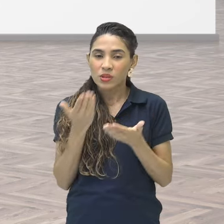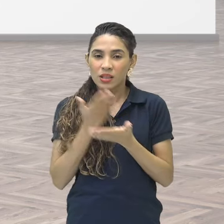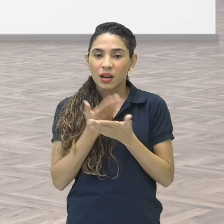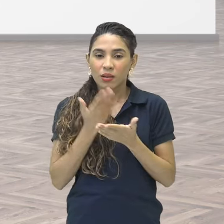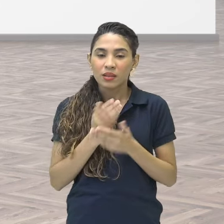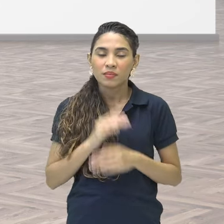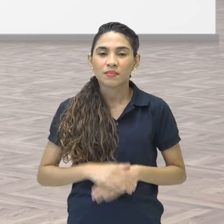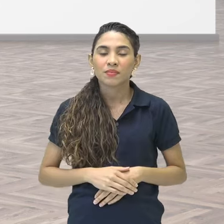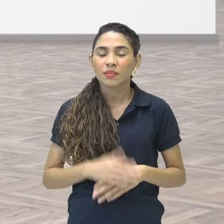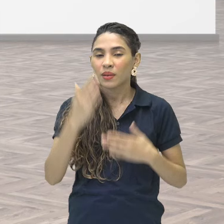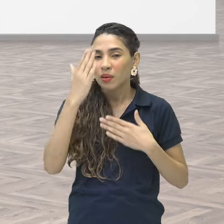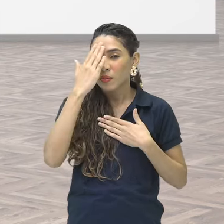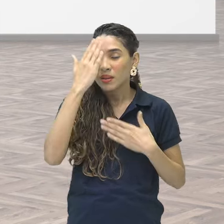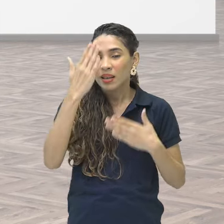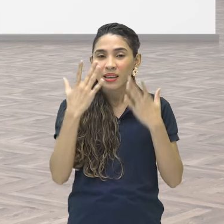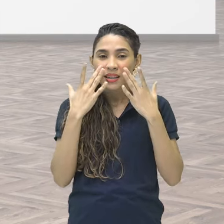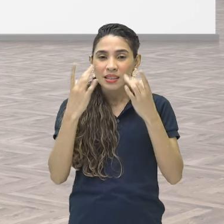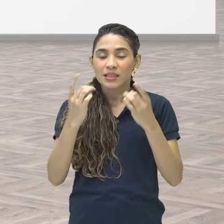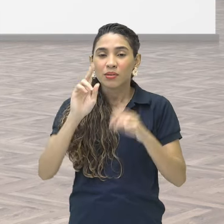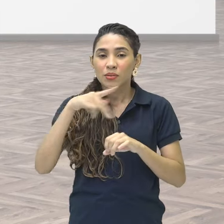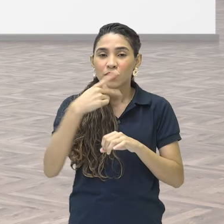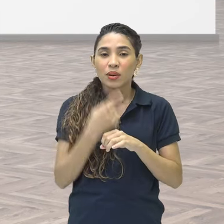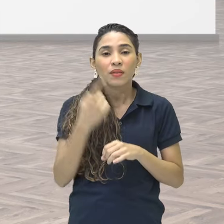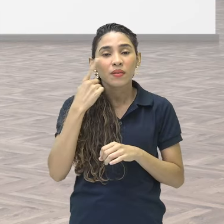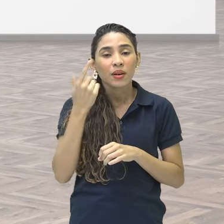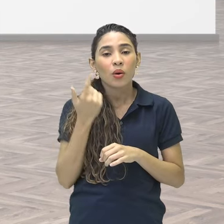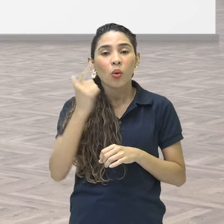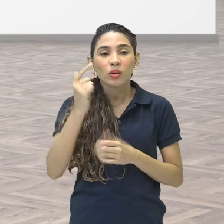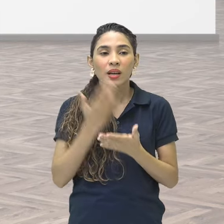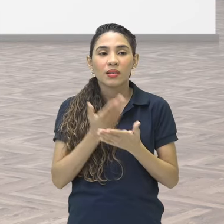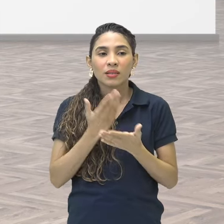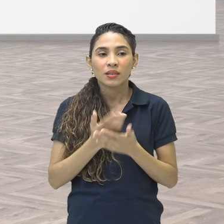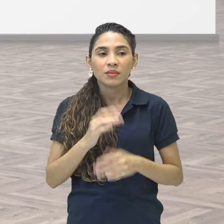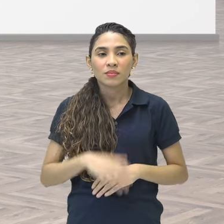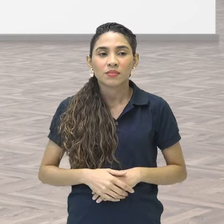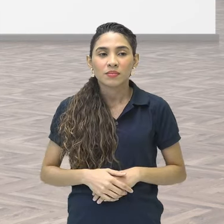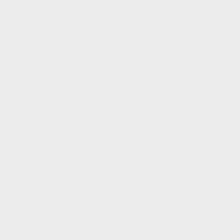aula. Muito obrigada pela atenção e a gente se vê numa próxima aula.